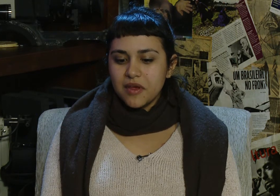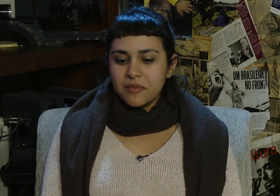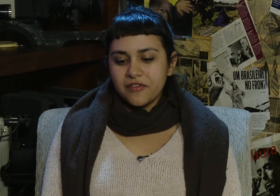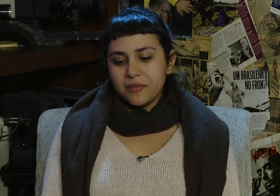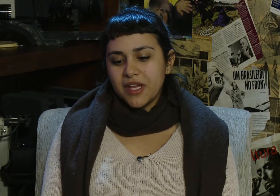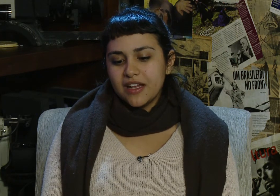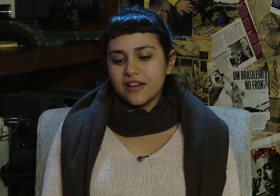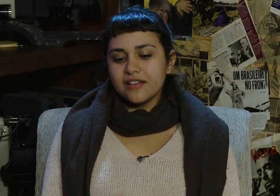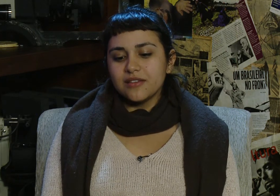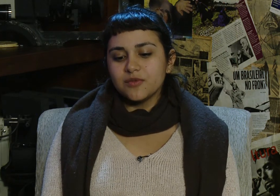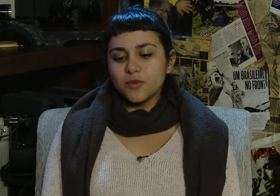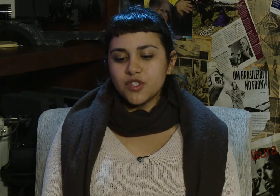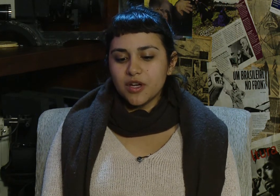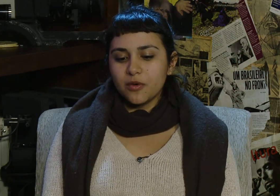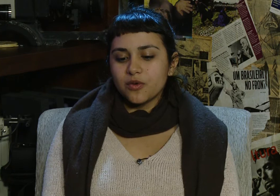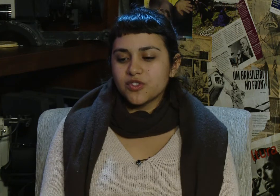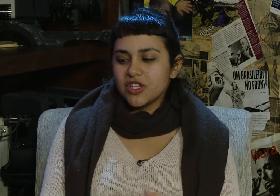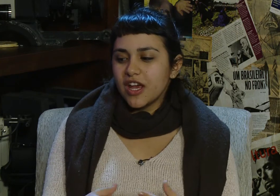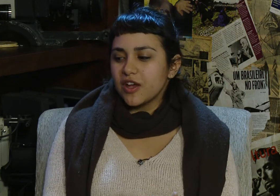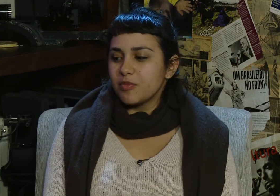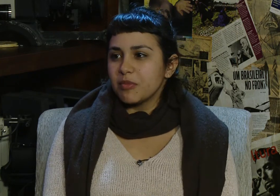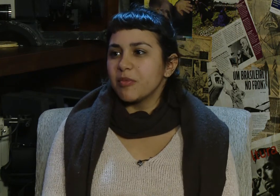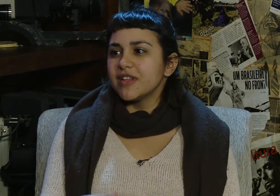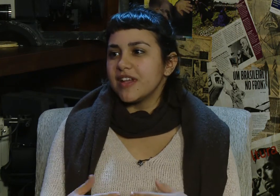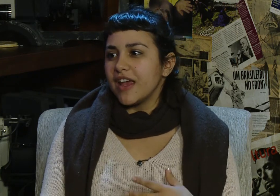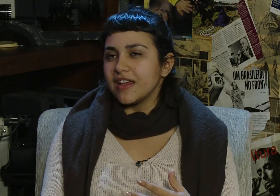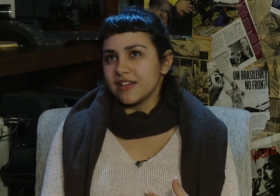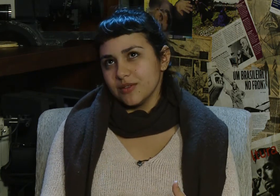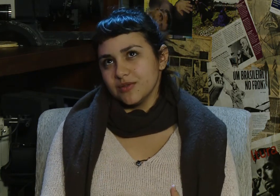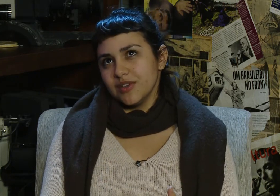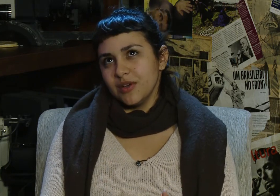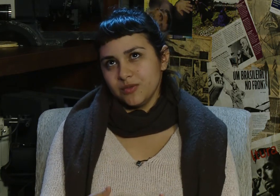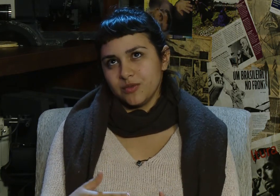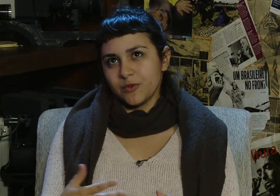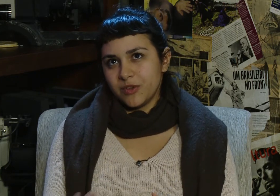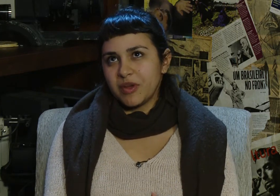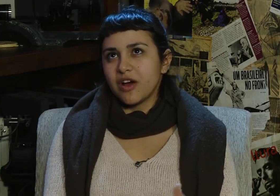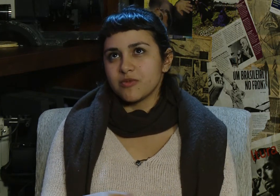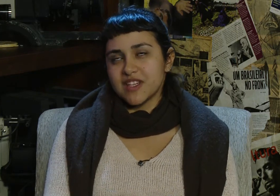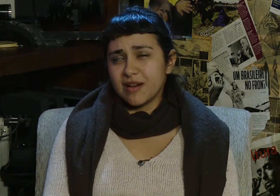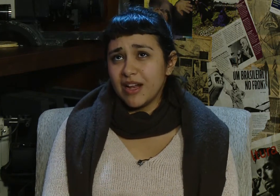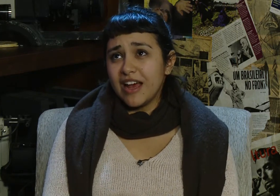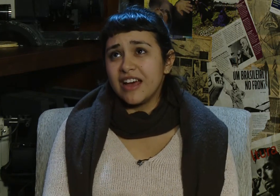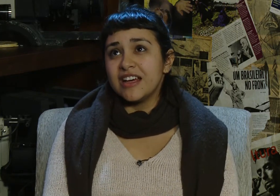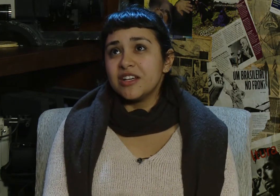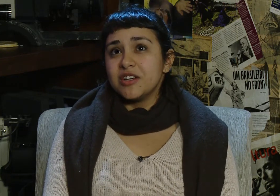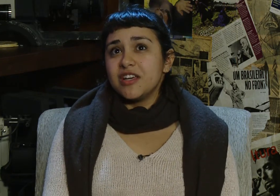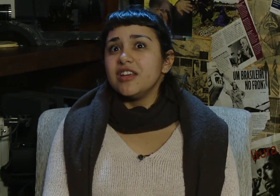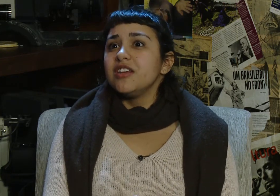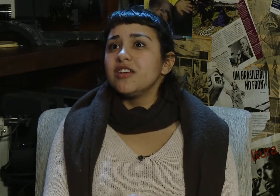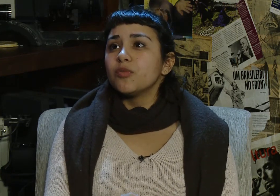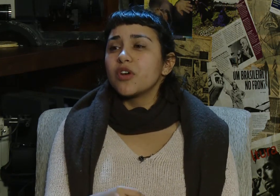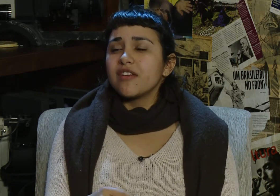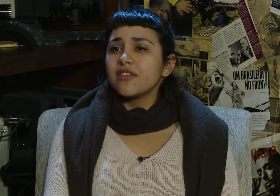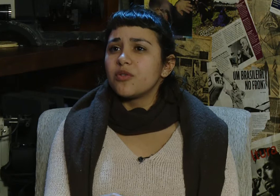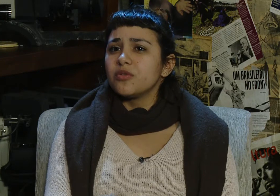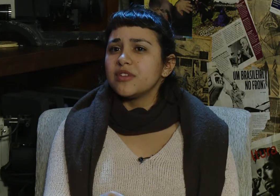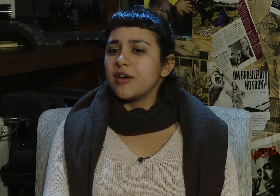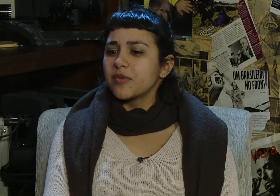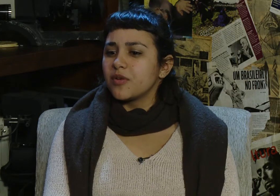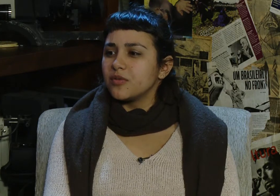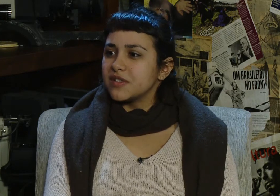assim, minha família não tinha dinheiro para me manter, então eu vim para cá, comecei a trabalhar e eu